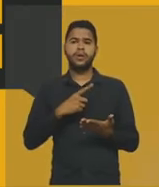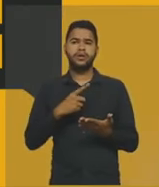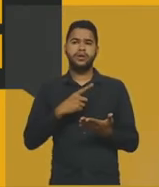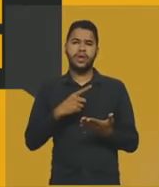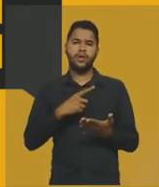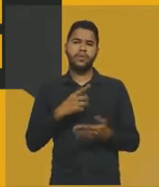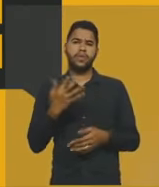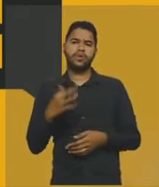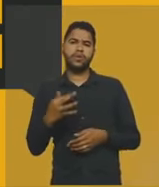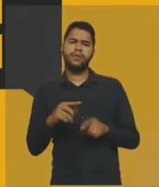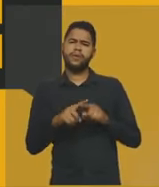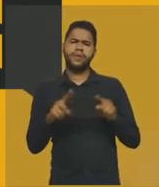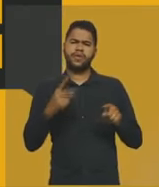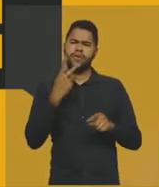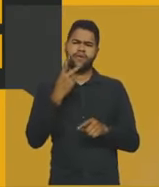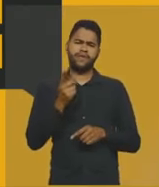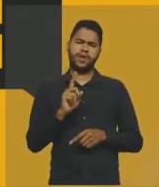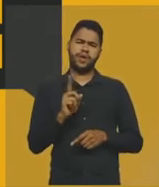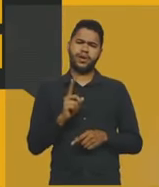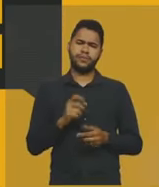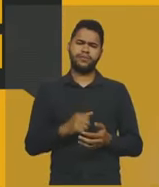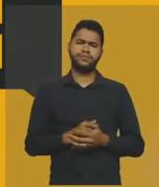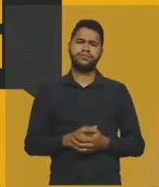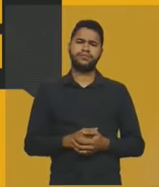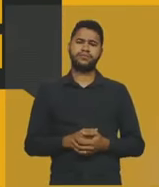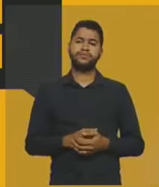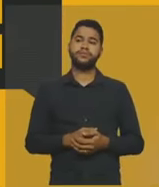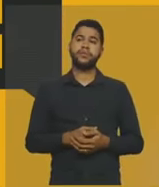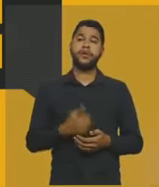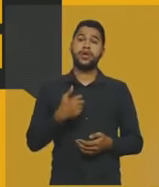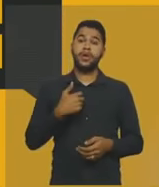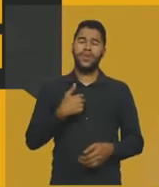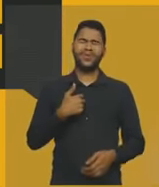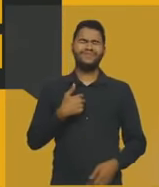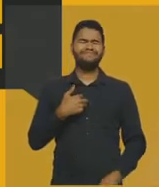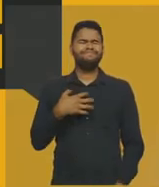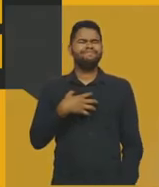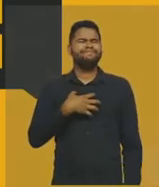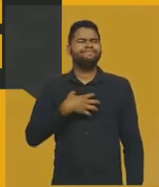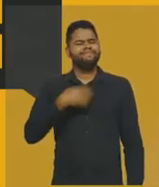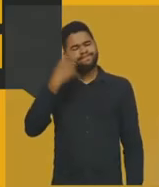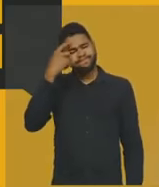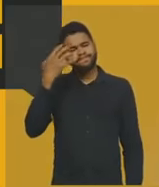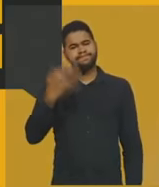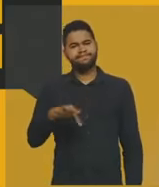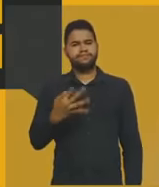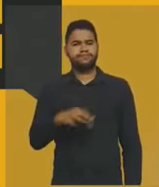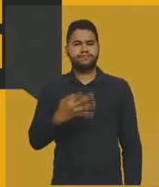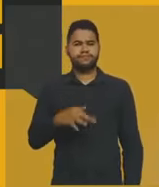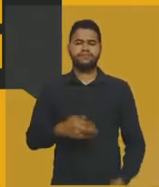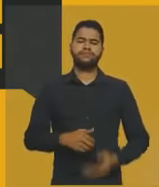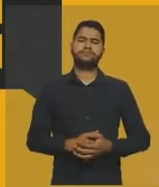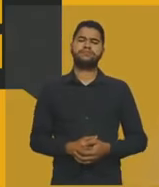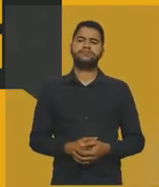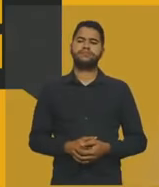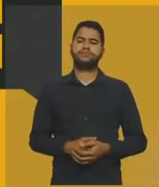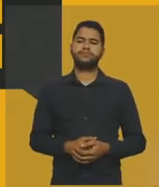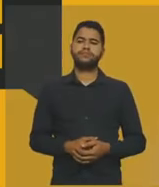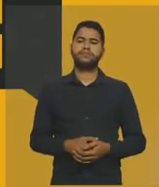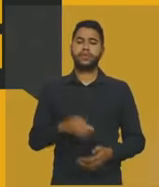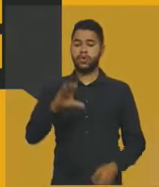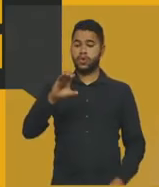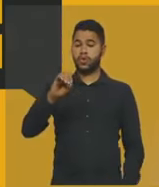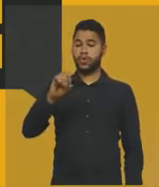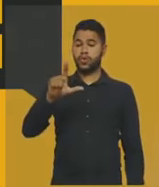de cabeça. Só que a gente não fala assim em português. Então, eu estou com dor de cabeça, ok? I have a cold. Cold é a